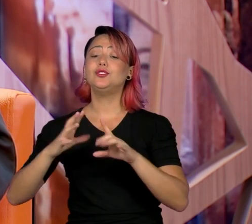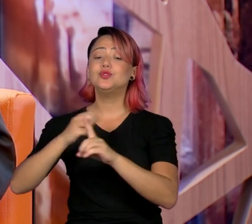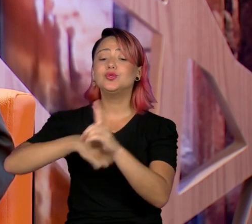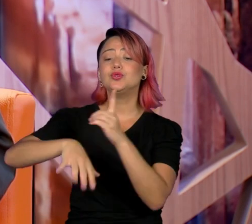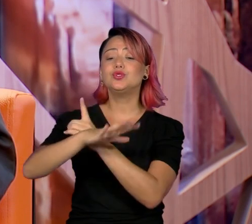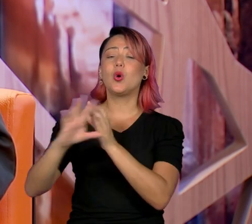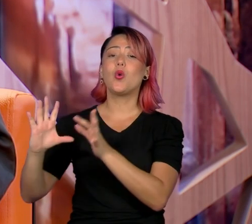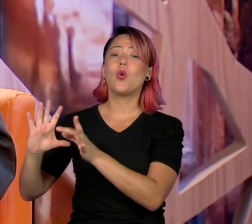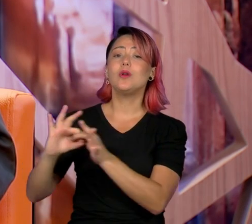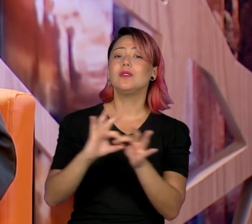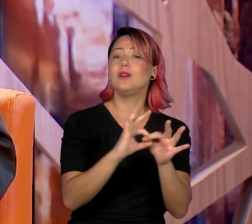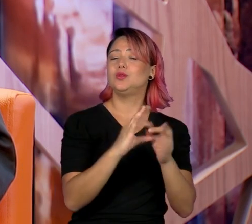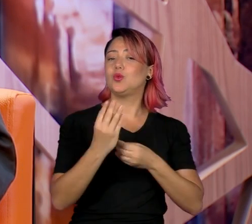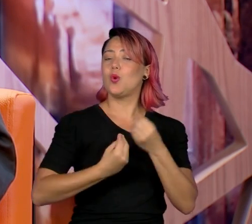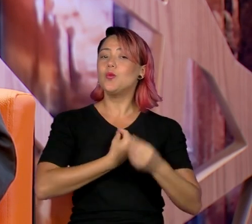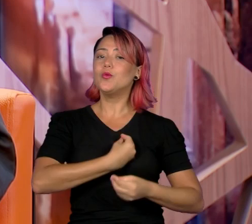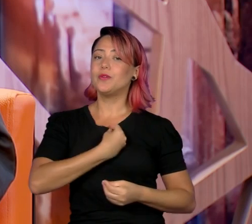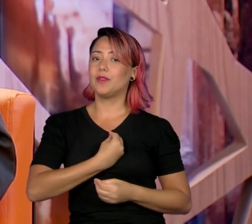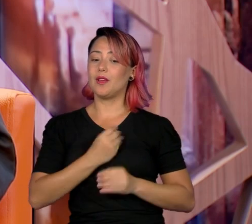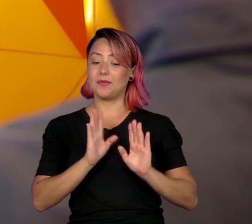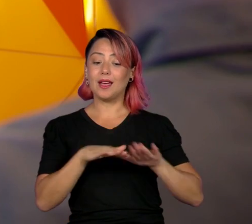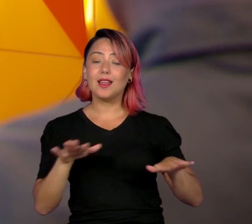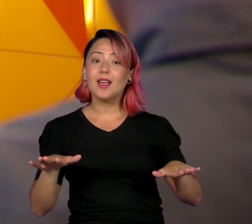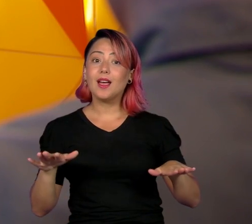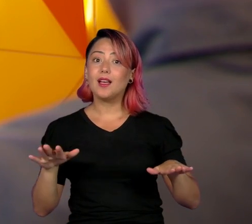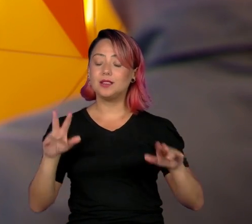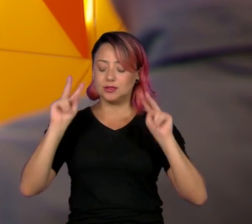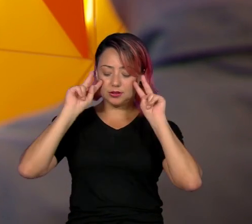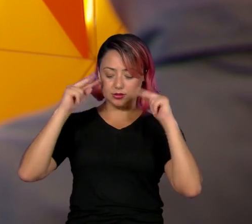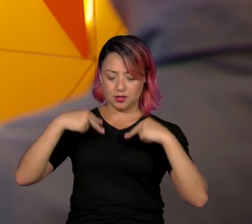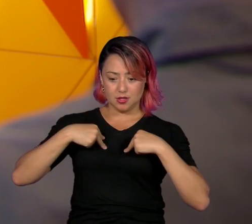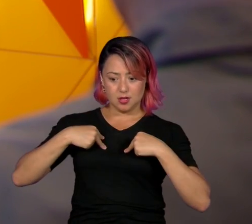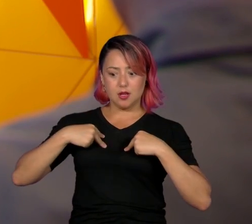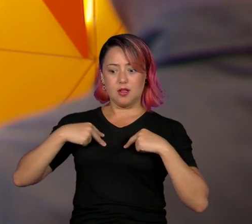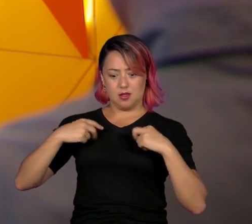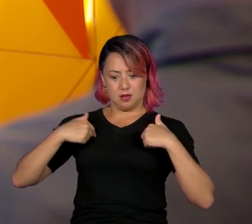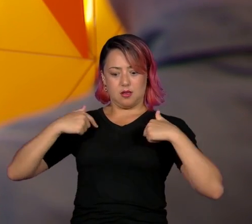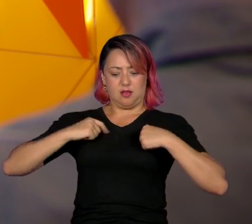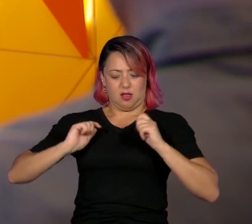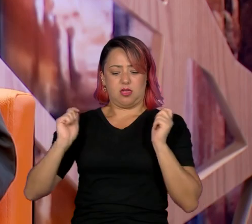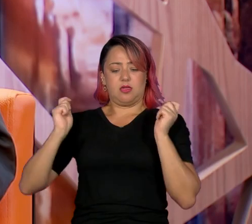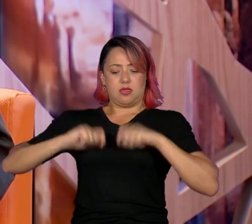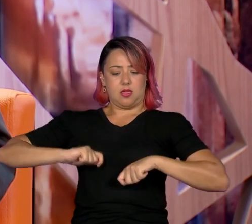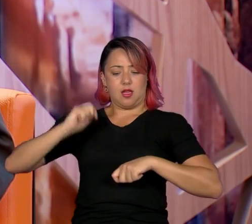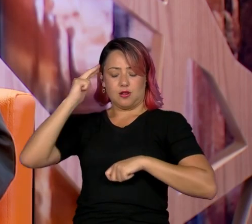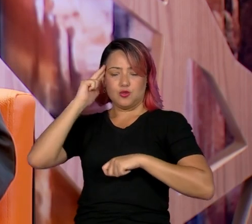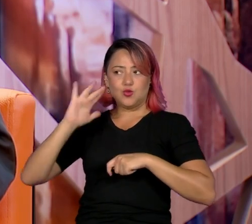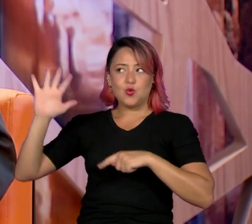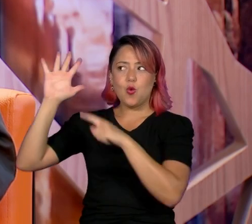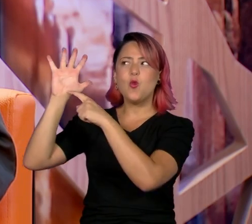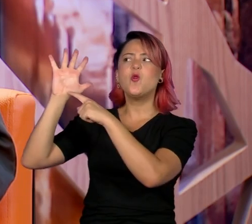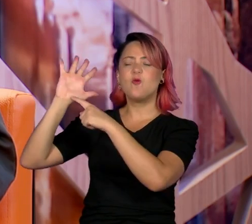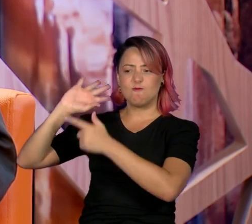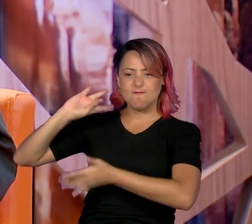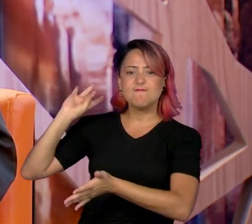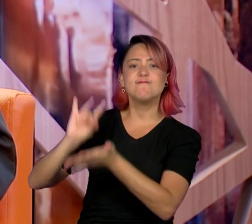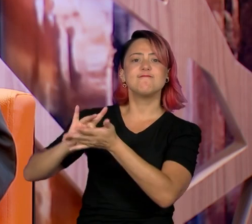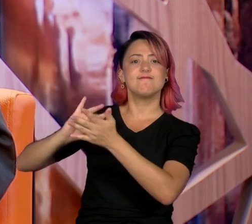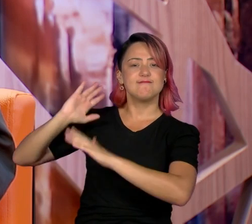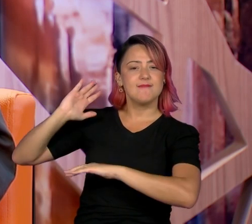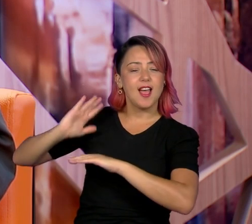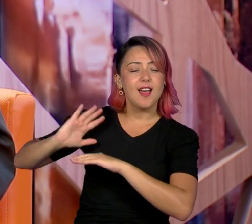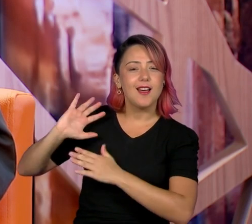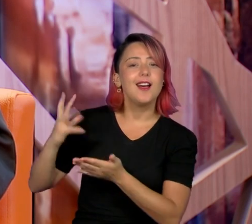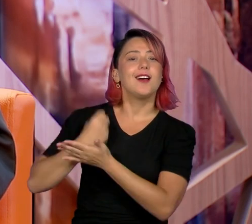dificultar essa possibilidade da criança se projetar, sonhar, sair para fora desse imediato. Quando você